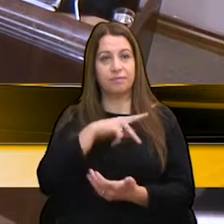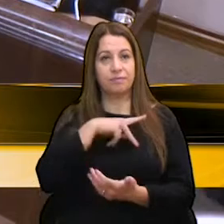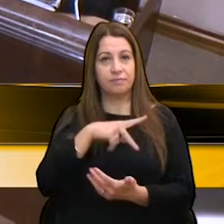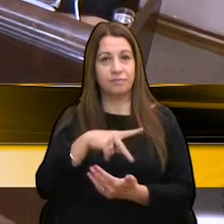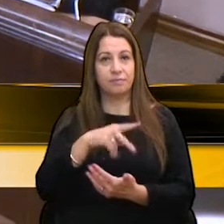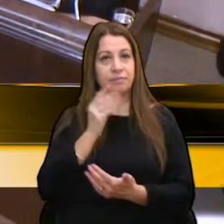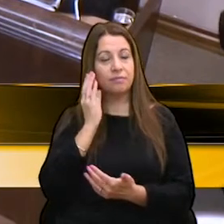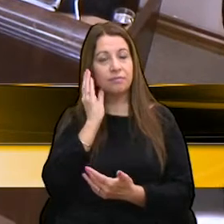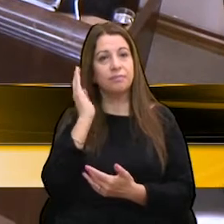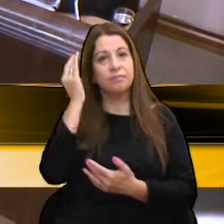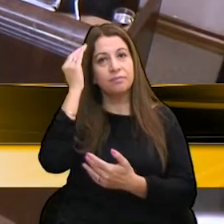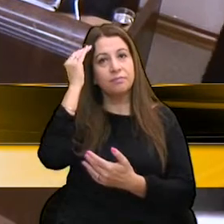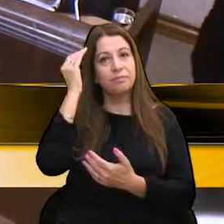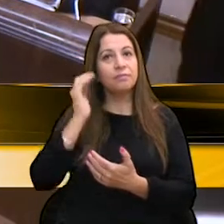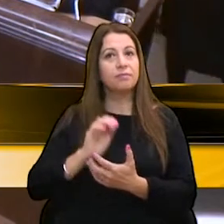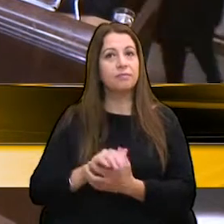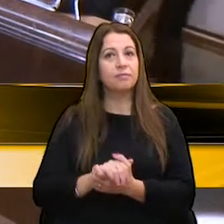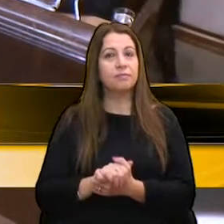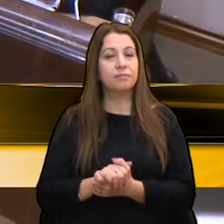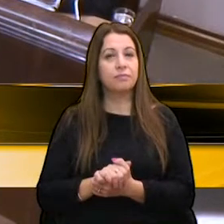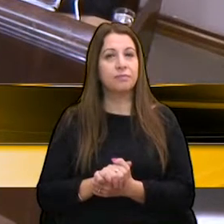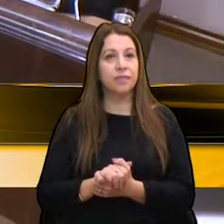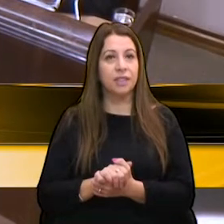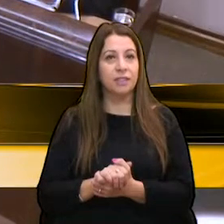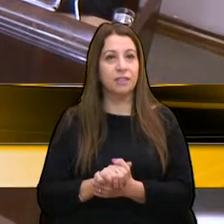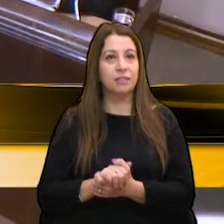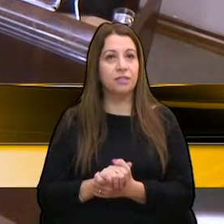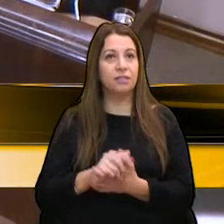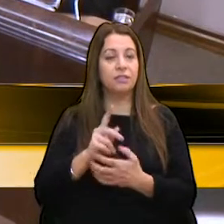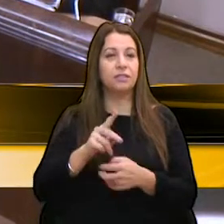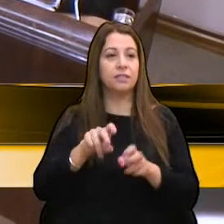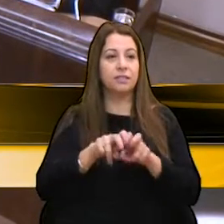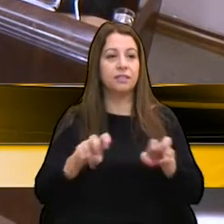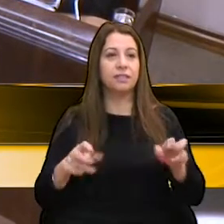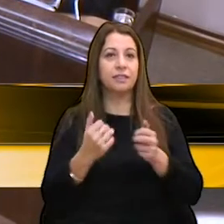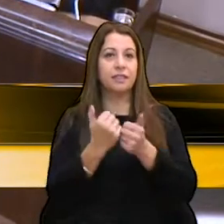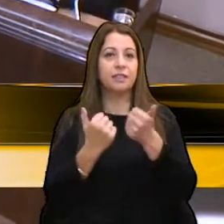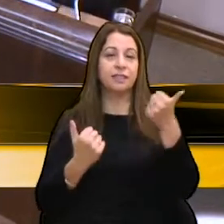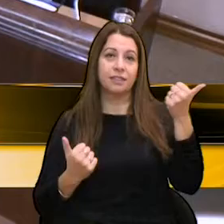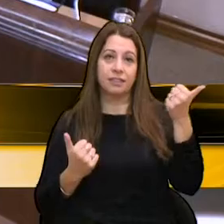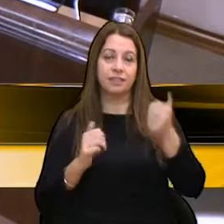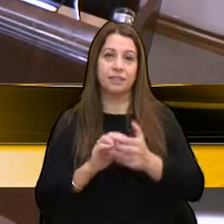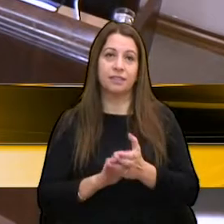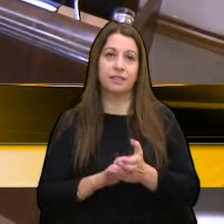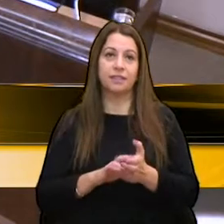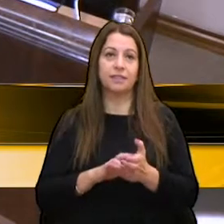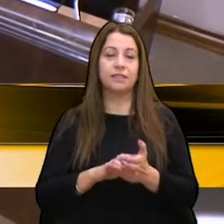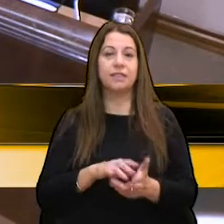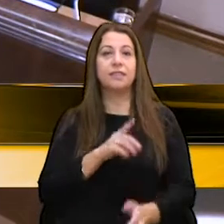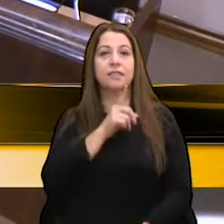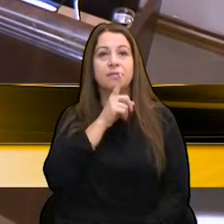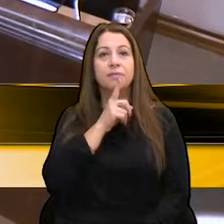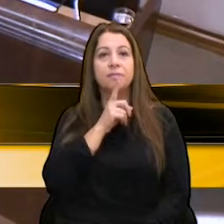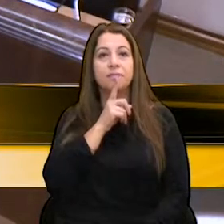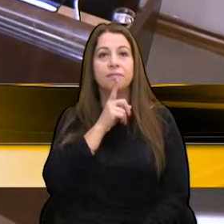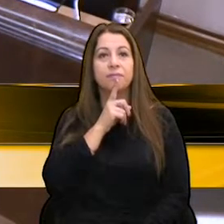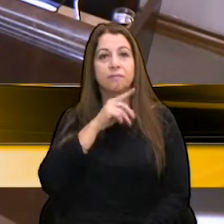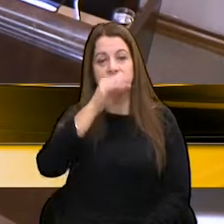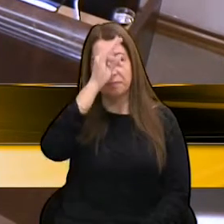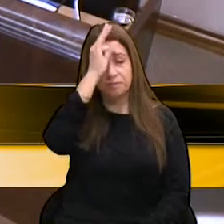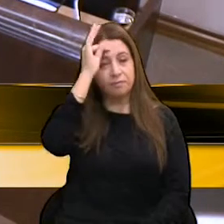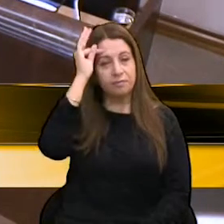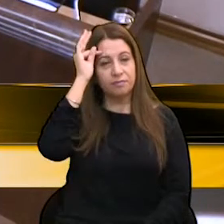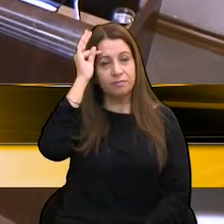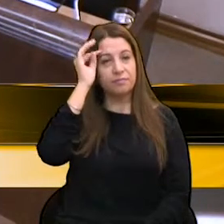presidente Felipe Grememeyer, mesa diretora Alberto Menegucci, Gustavo